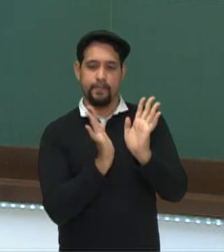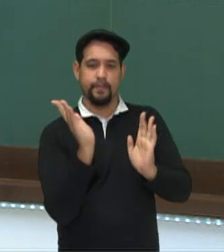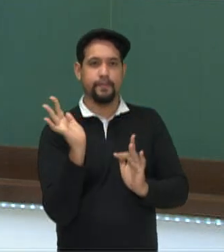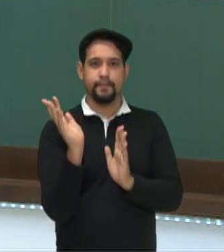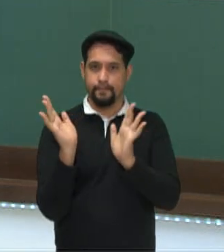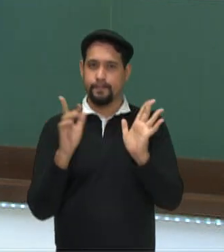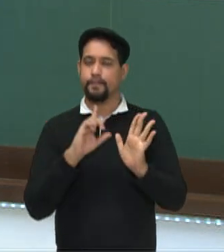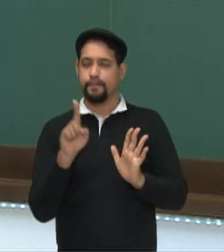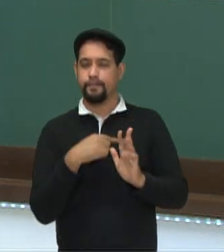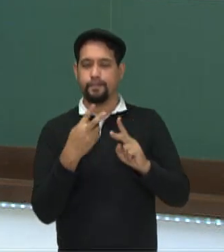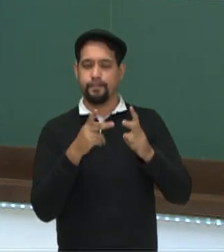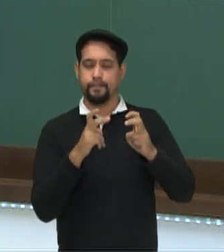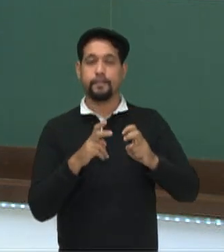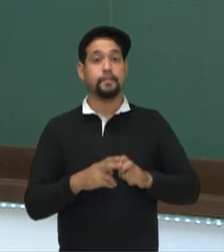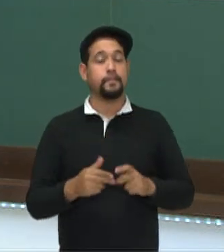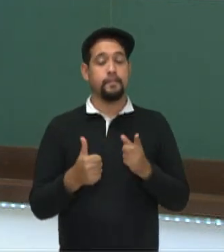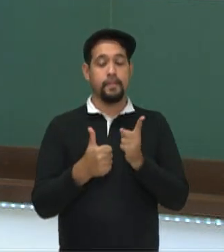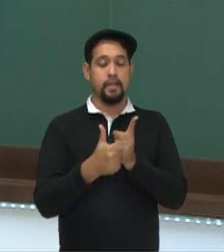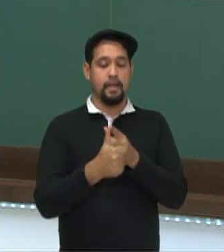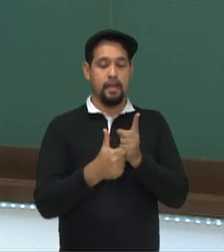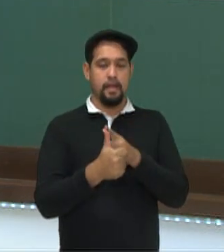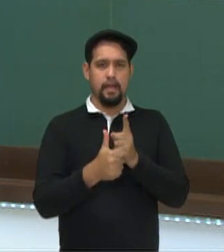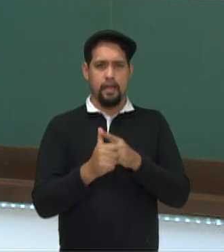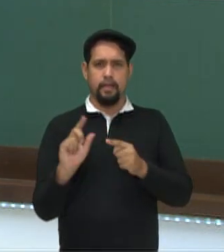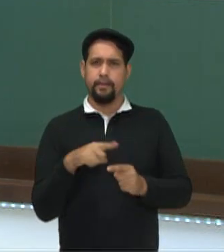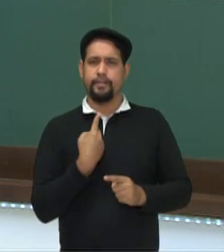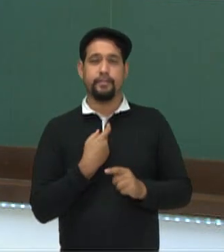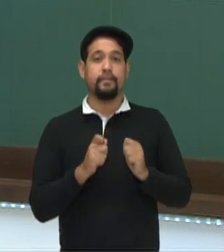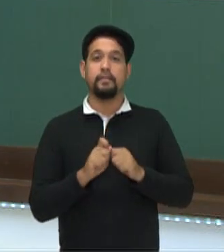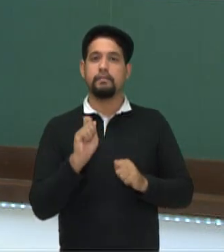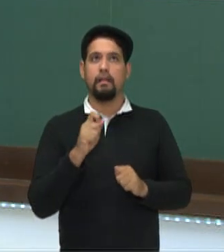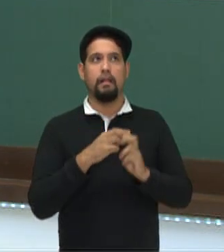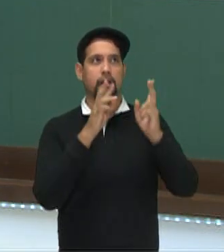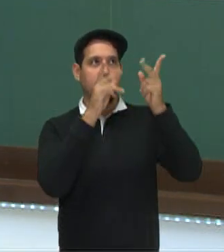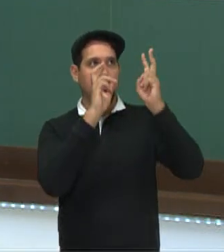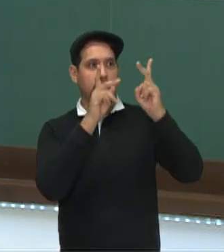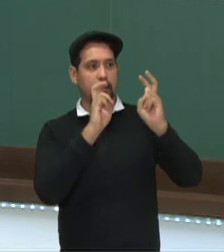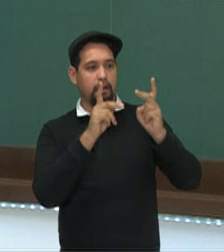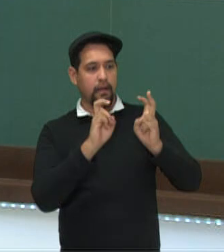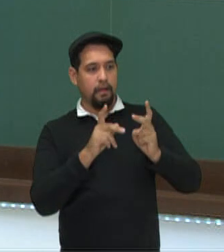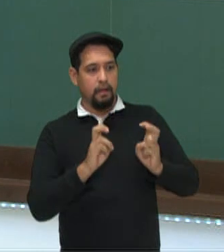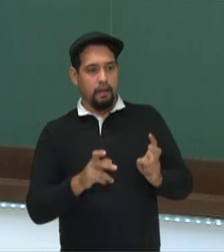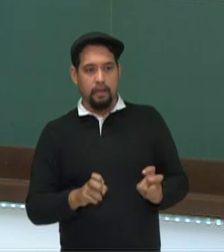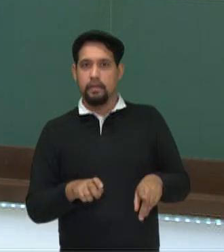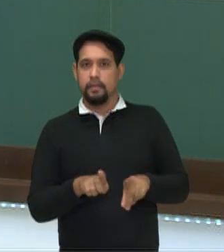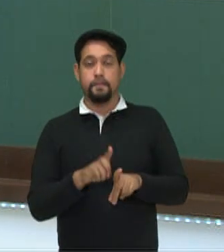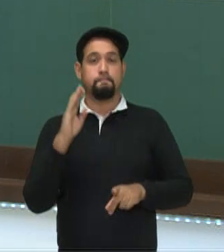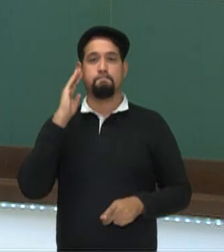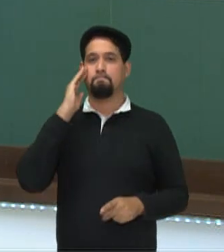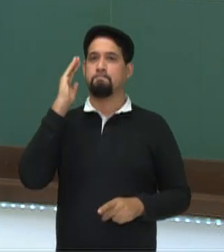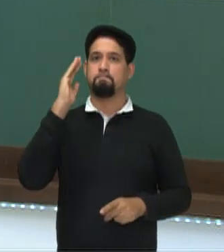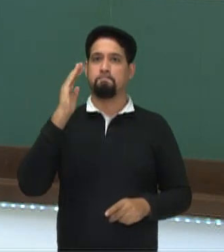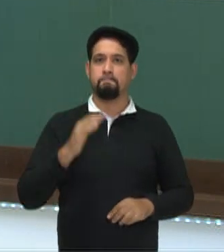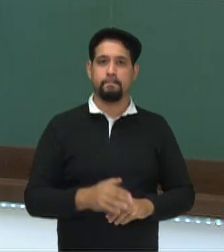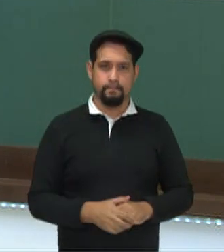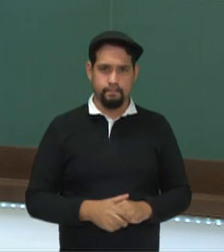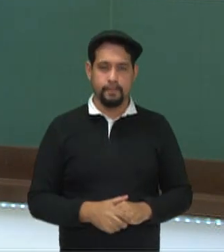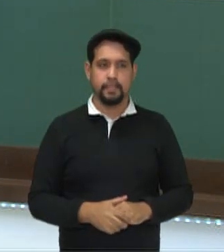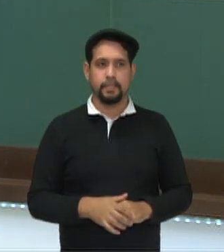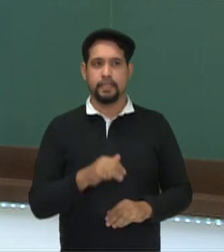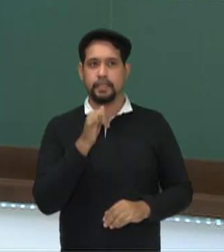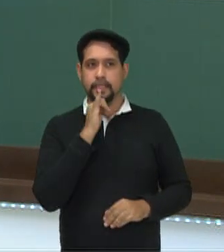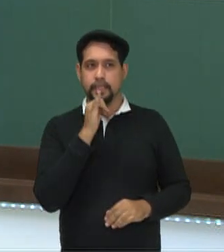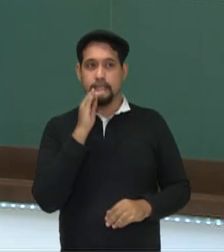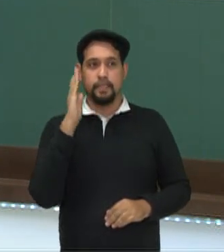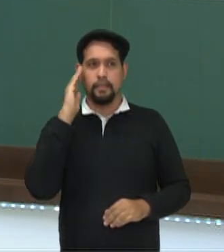trabalhar. Então, primeiramente, o que nós fazemos? Identificamos a cadeia carbônica principal. Então, a cadeia